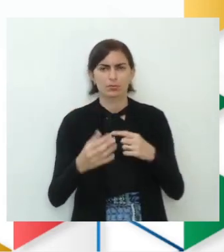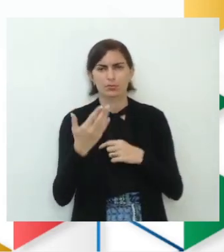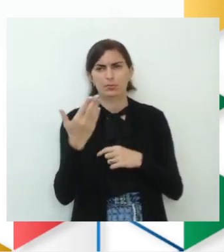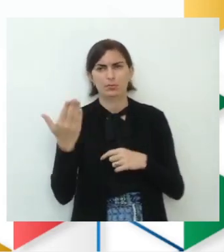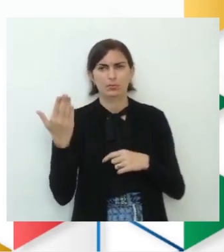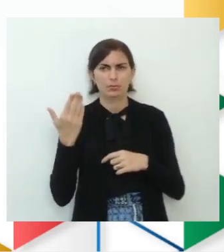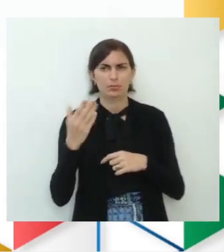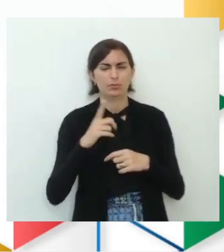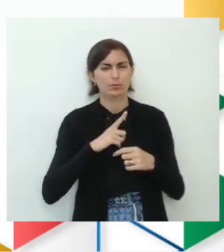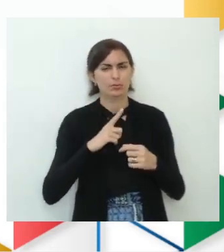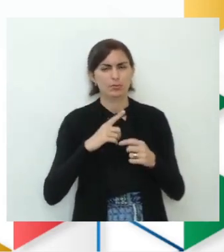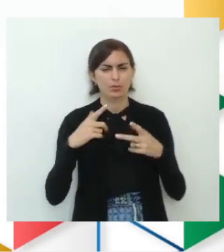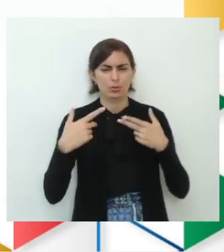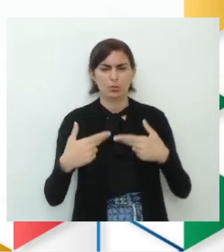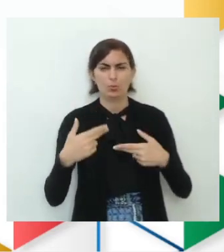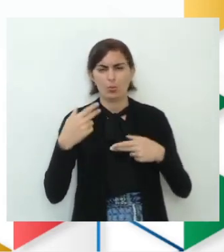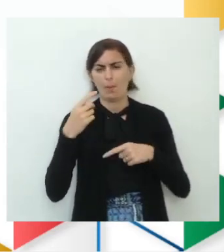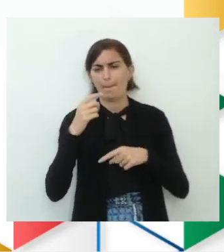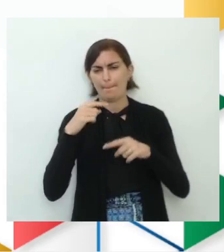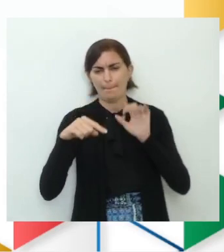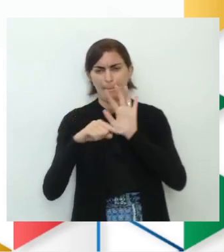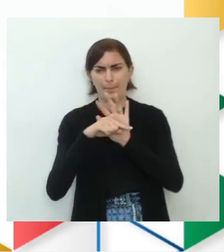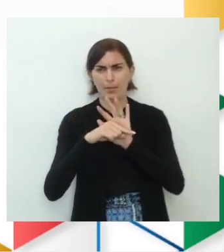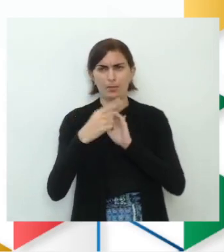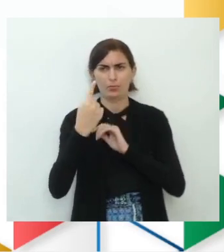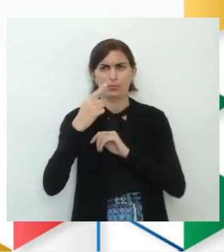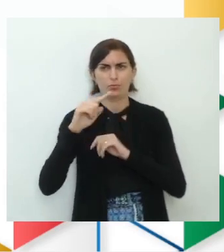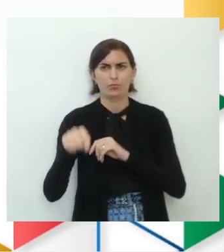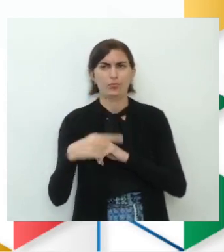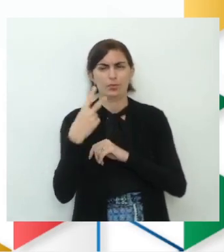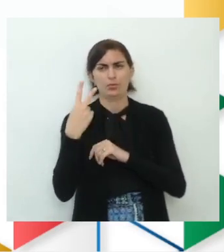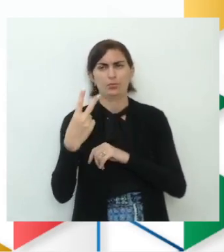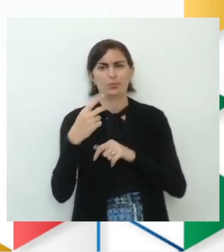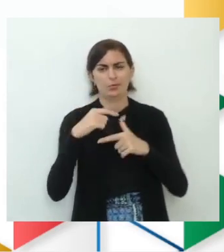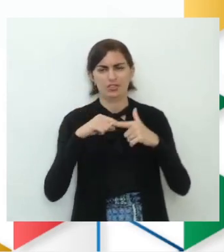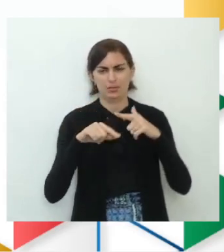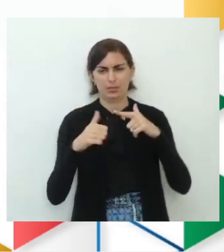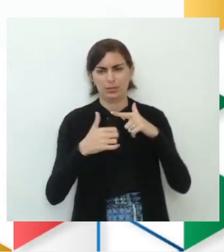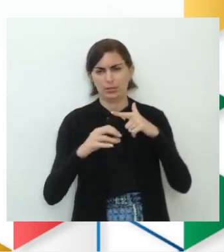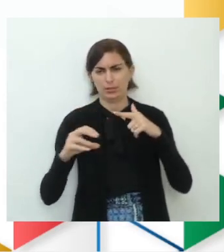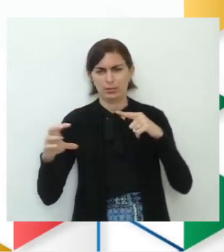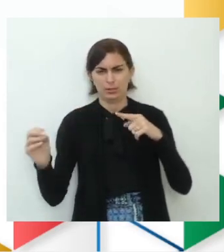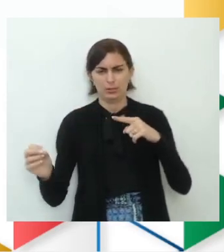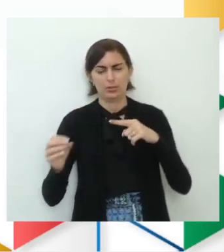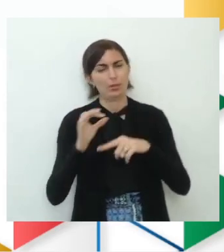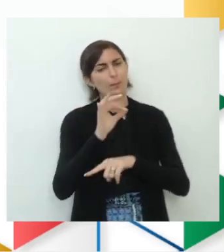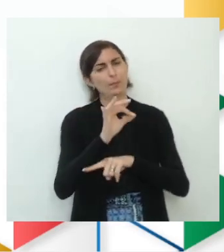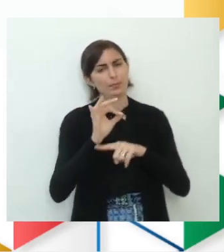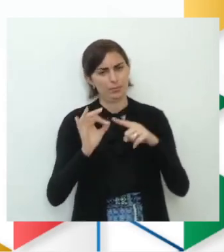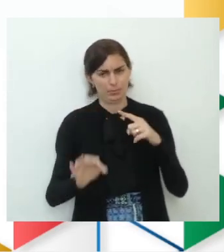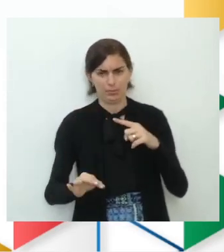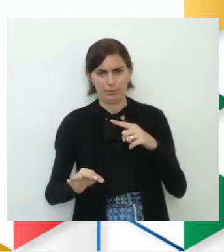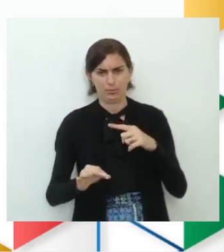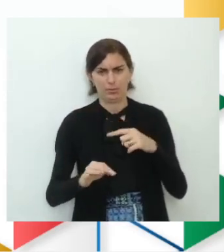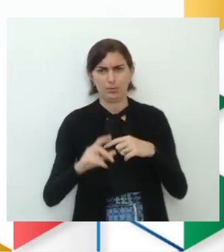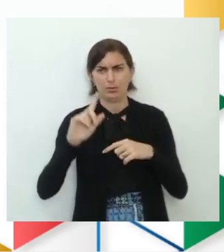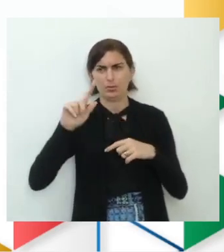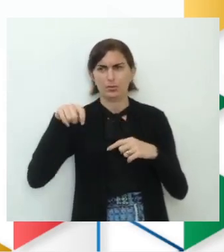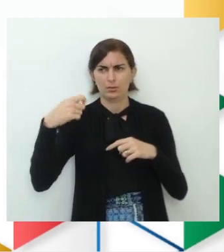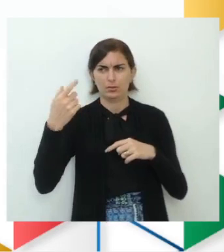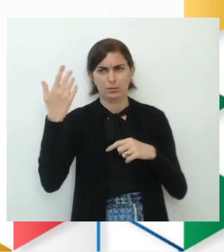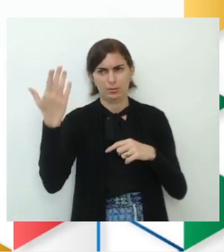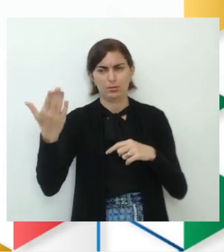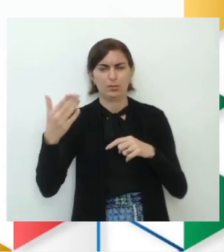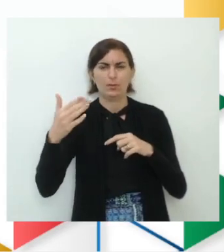1,2% vai ser igual a menos 1,2 sobre 100. Lembre-se que é por 100, tá? Esse símbolo aí,